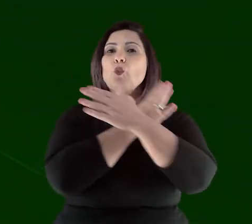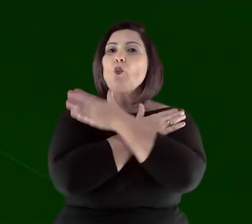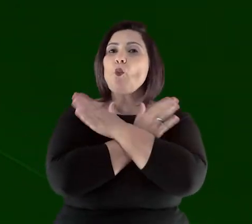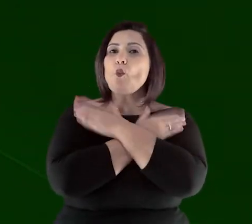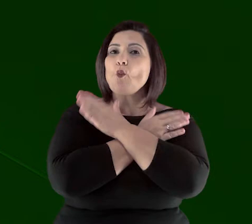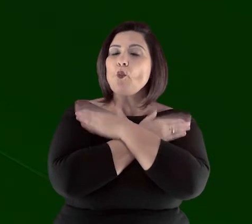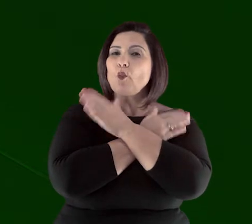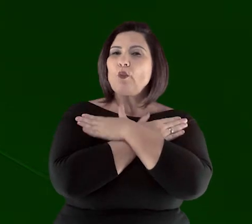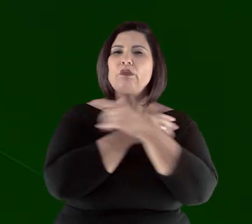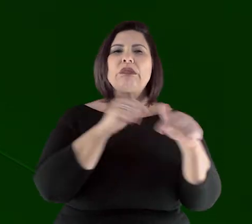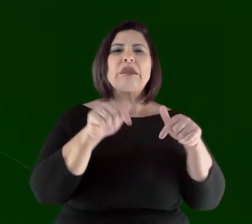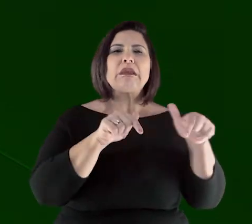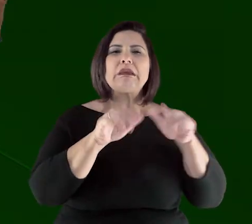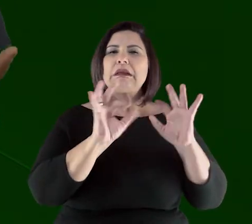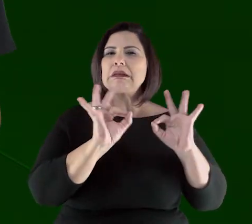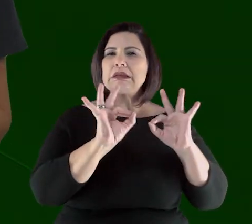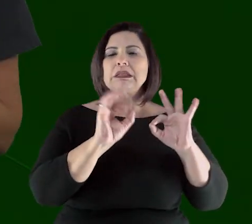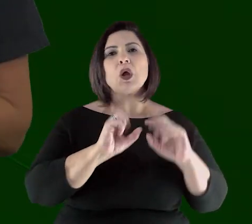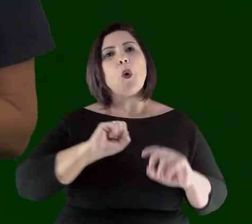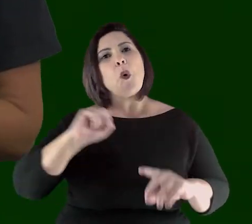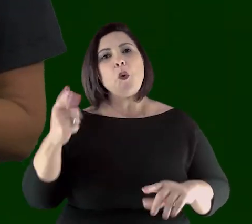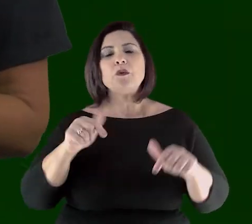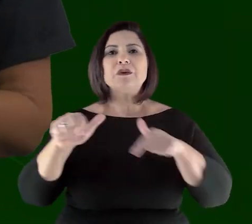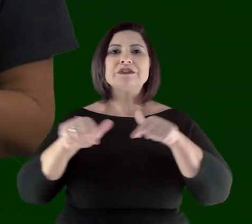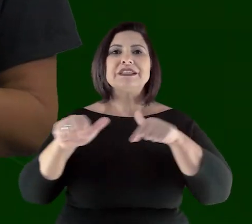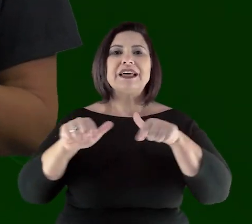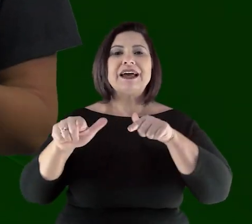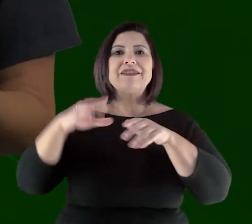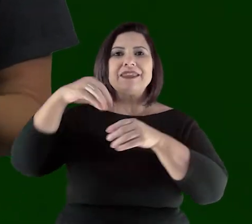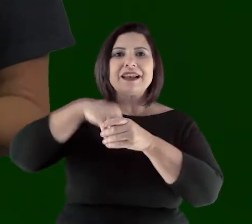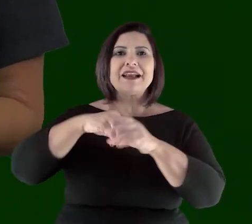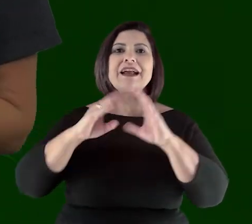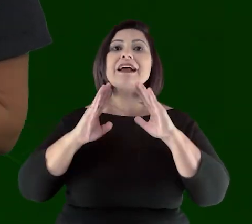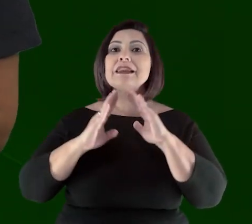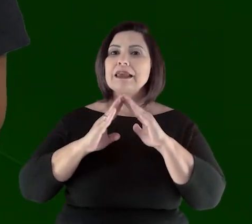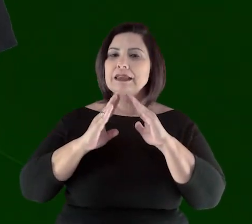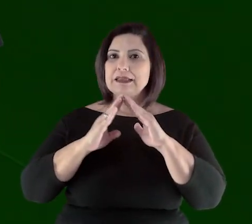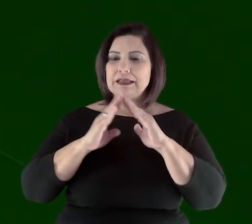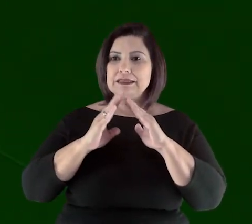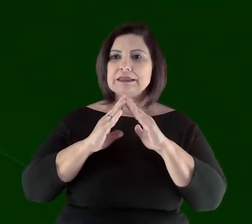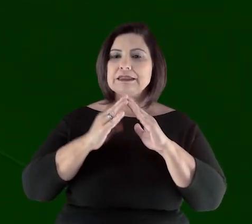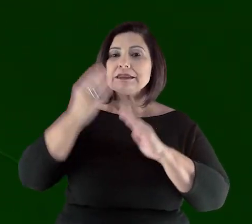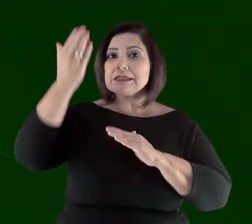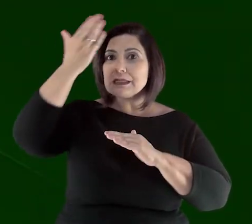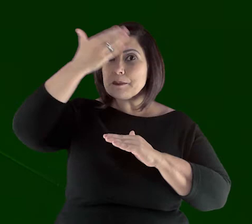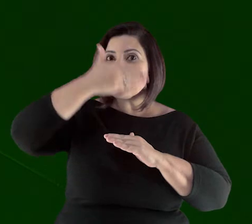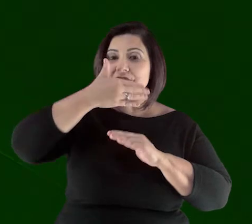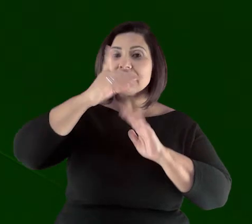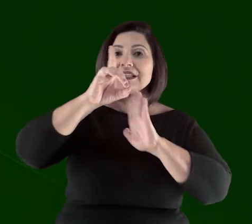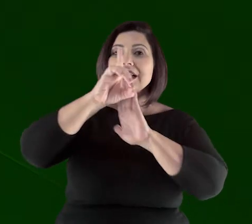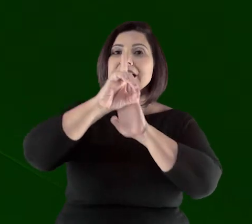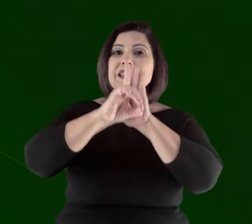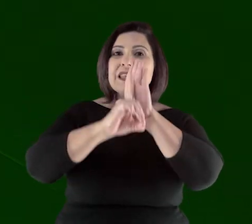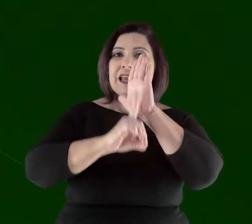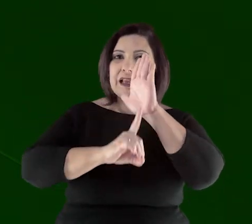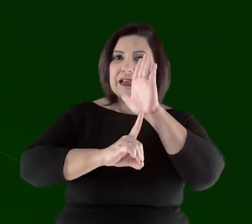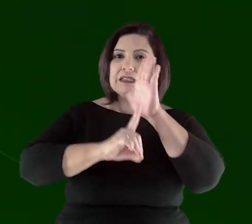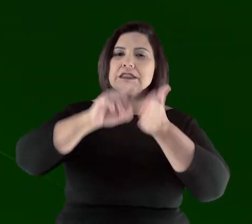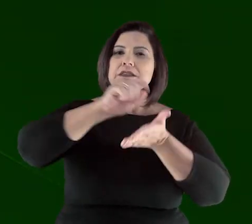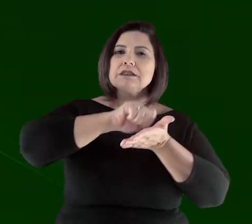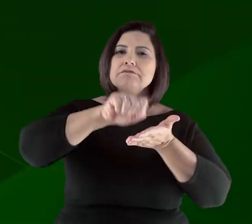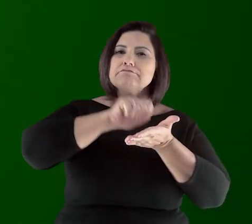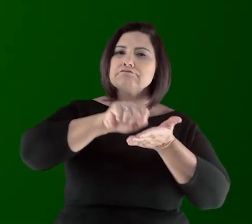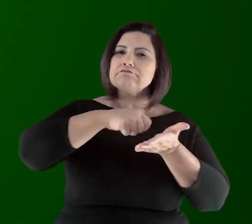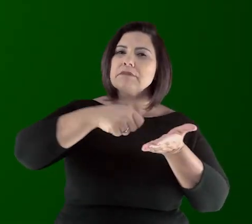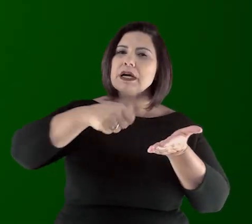colocar o contrato registrado em cartório do aluguel desse imóvel, né? Então, ou ainda assim,